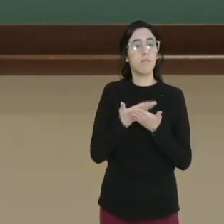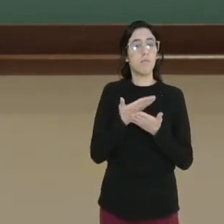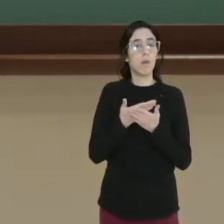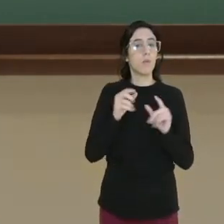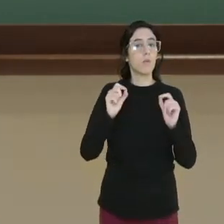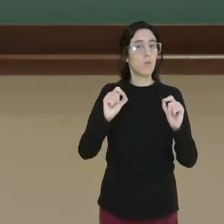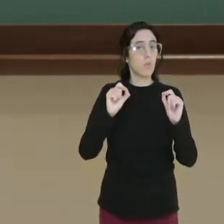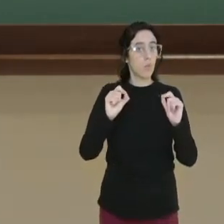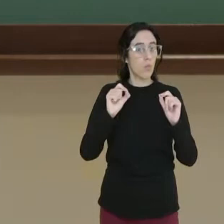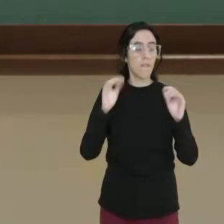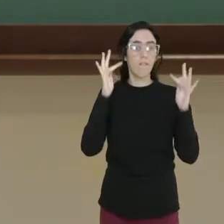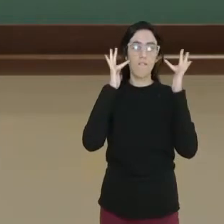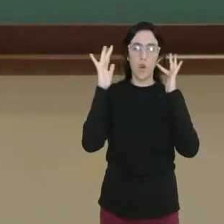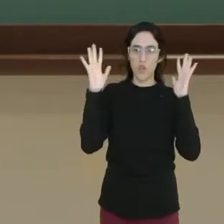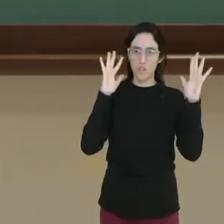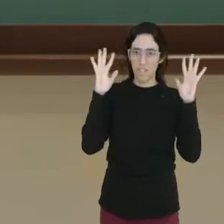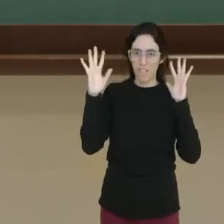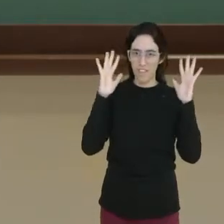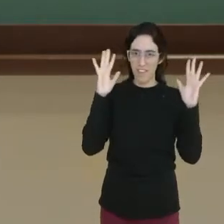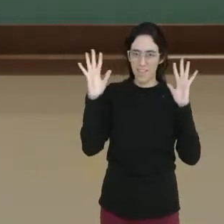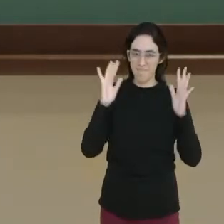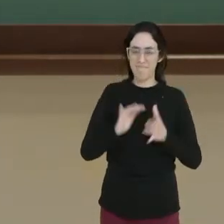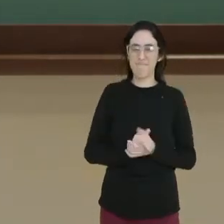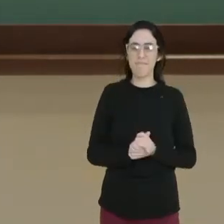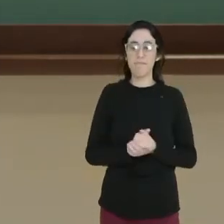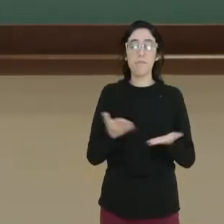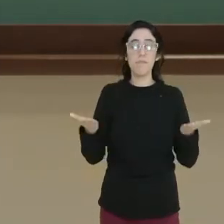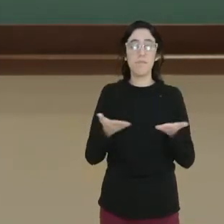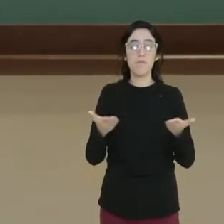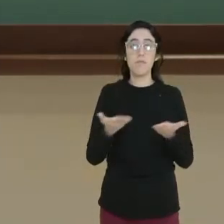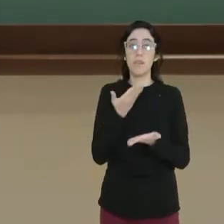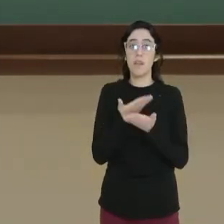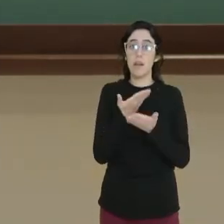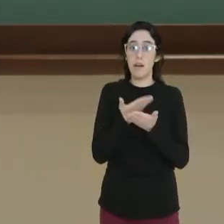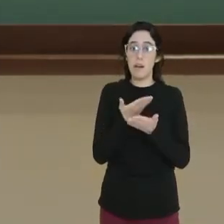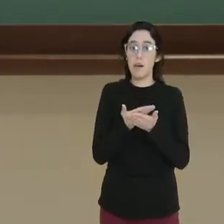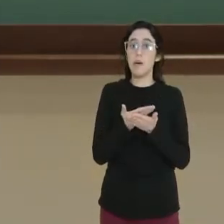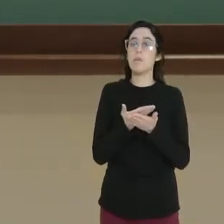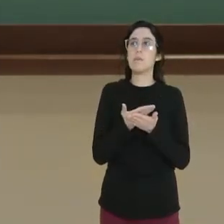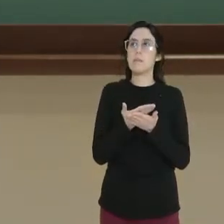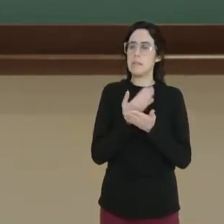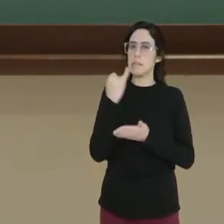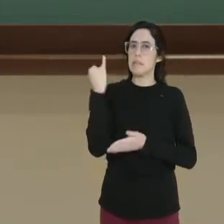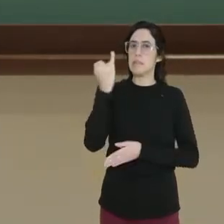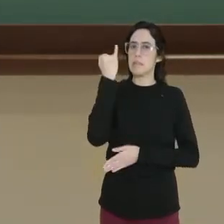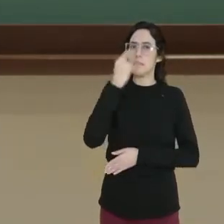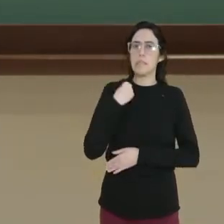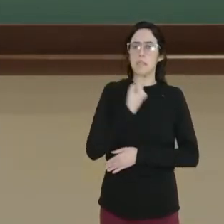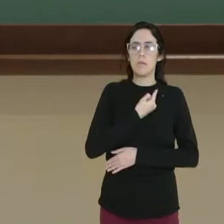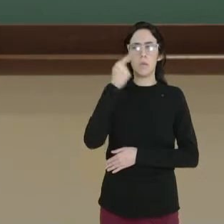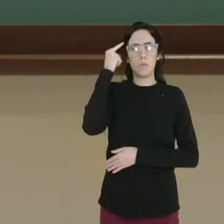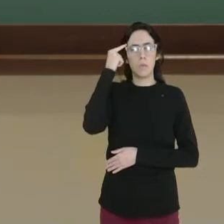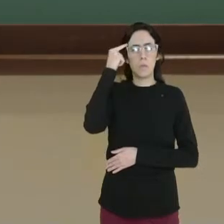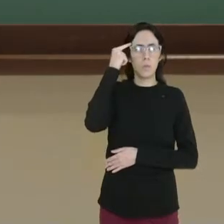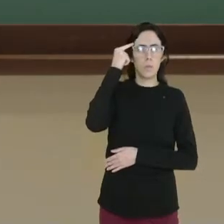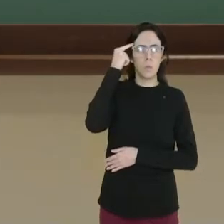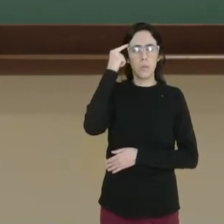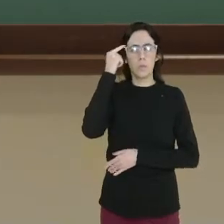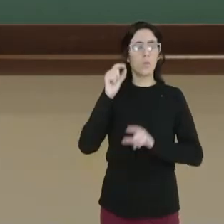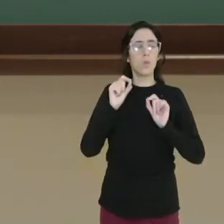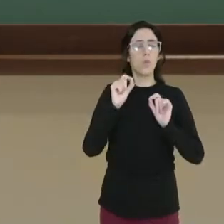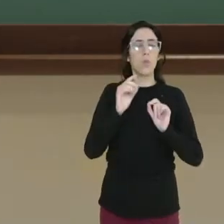uma aula de filosofia. Hoje uma aula muito instigante. Vamos conhecer